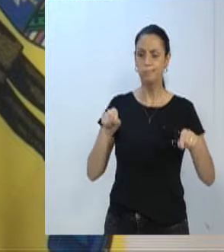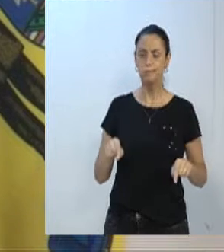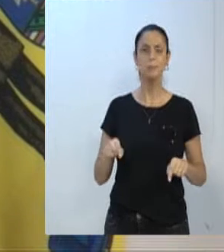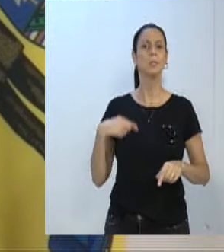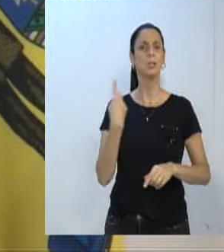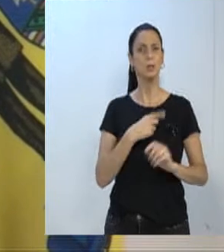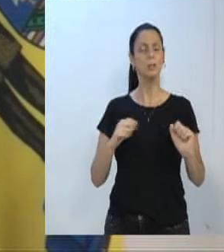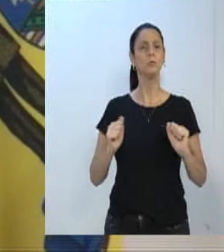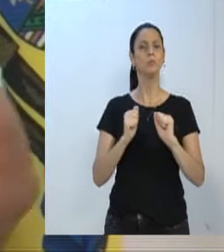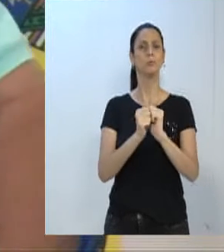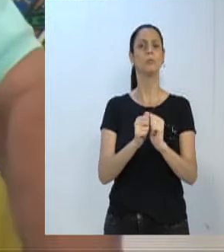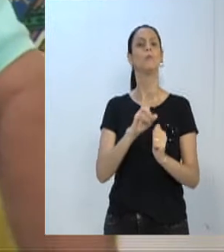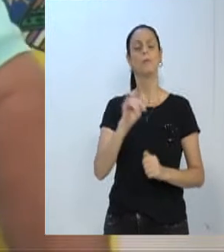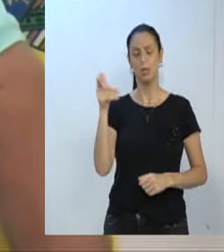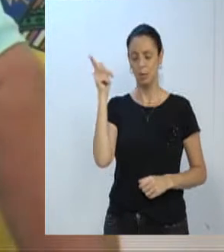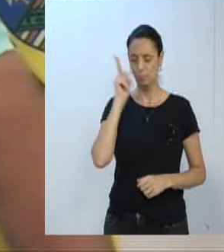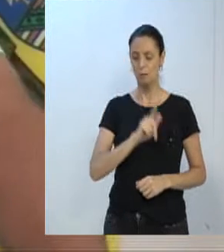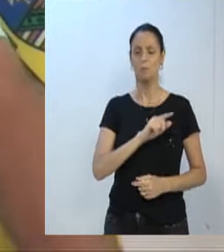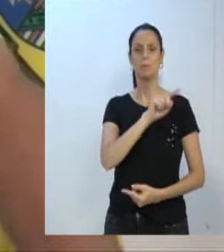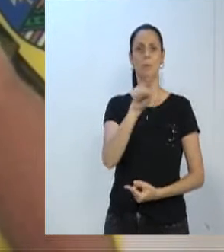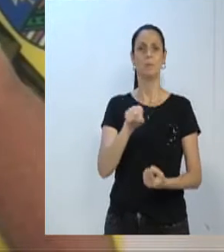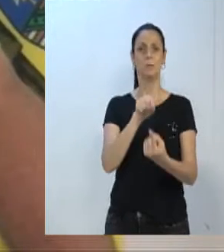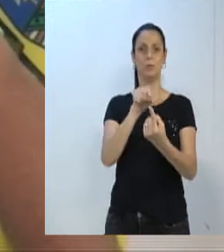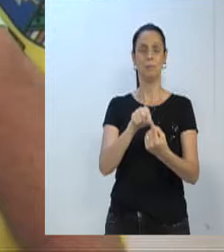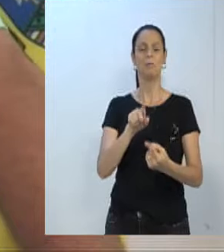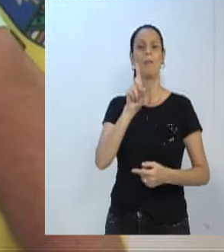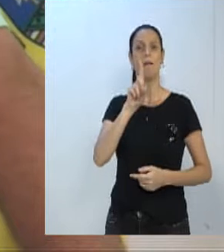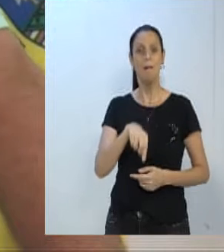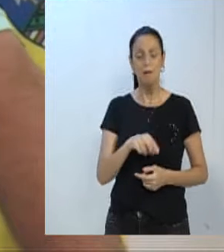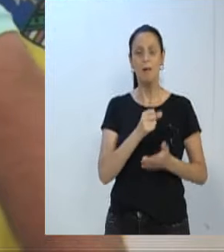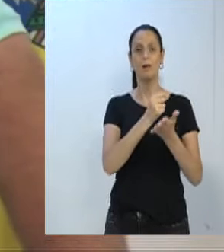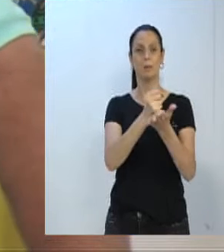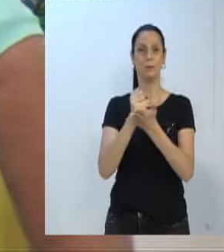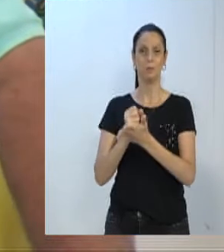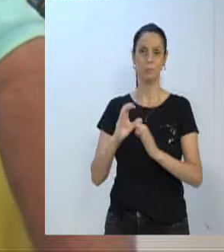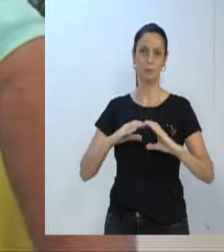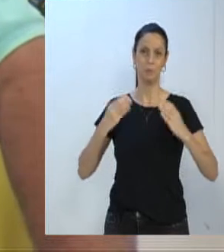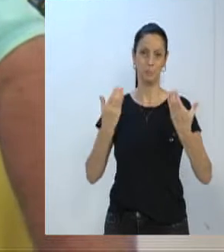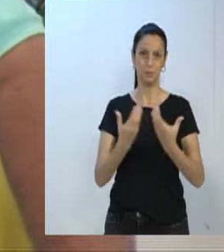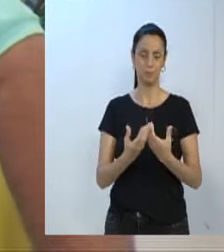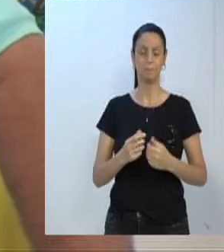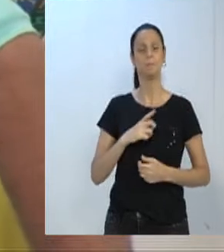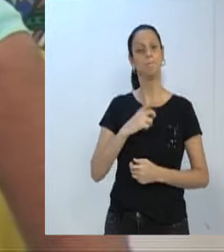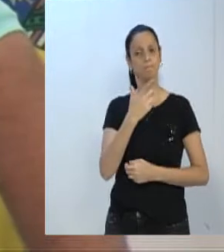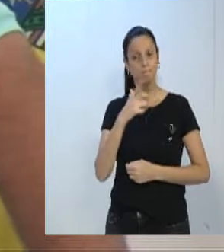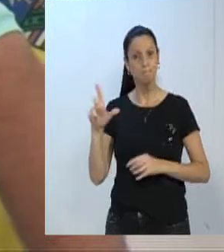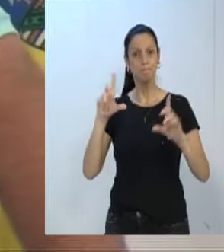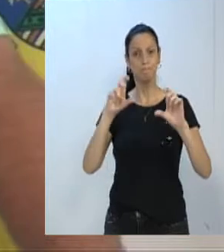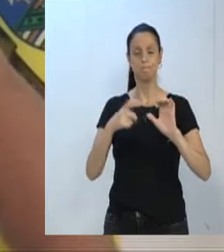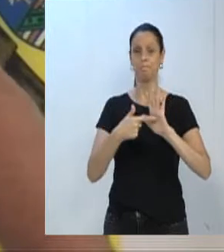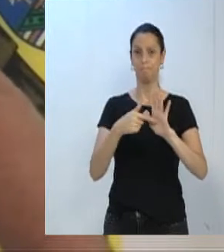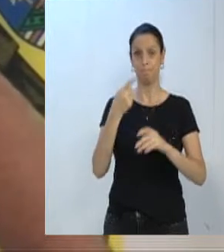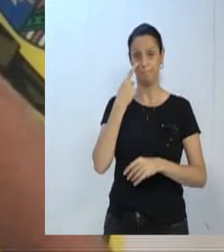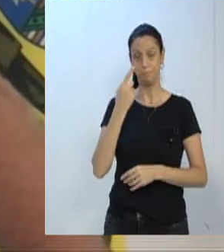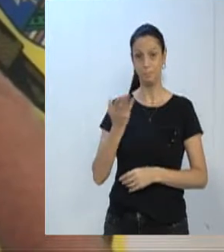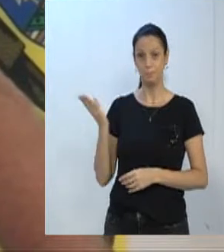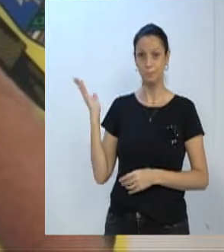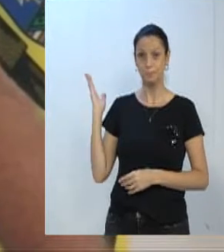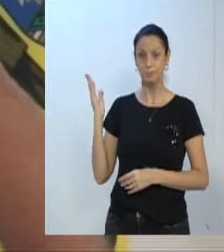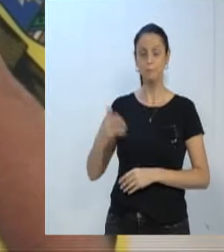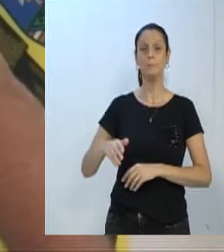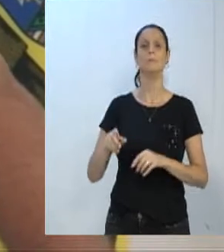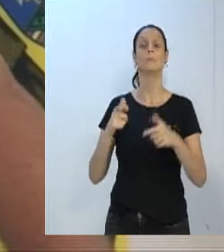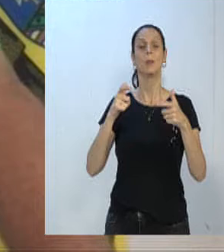junto acho que a gente vai conseguir o objetivo que é atender as demandas da comunidade agora tem a próxima foto também lá na região do Almeida Fortaleza